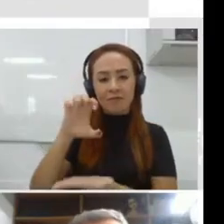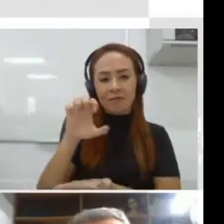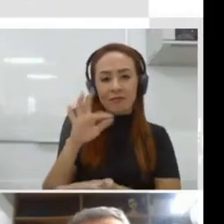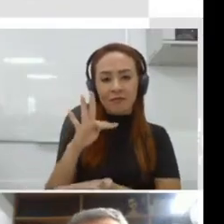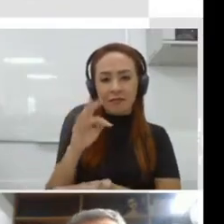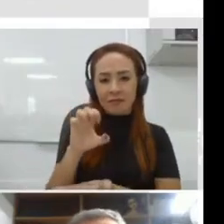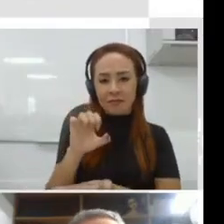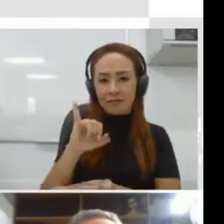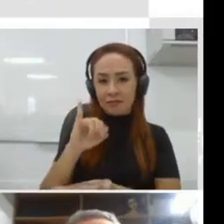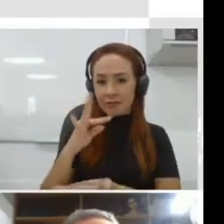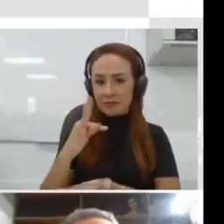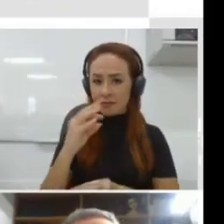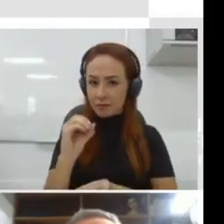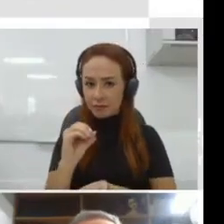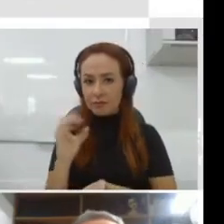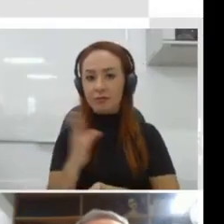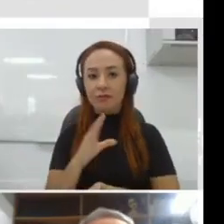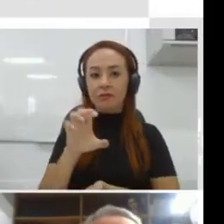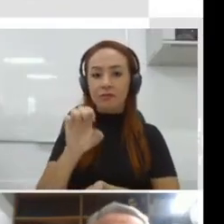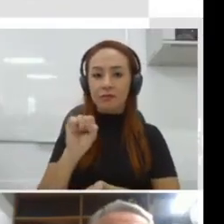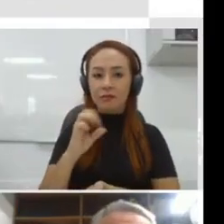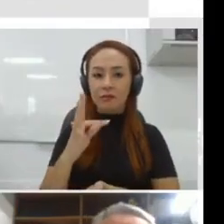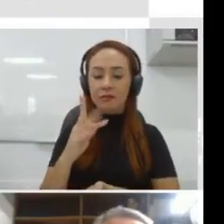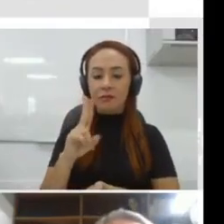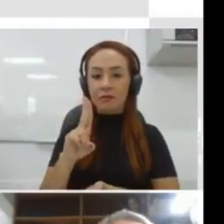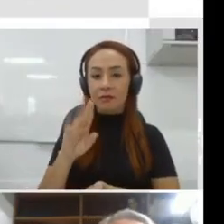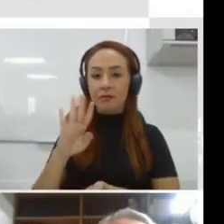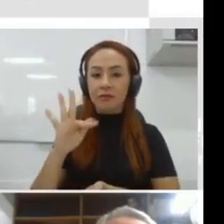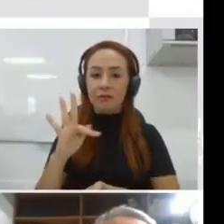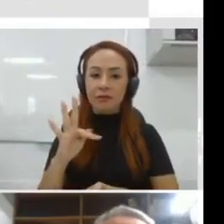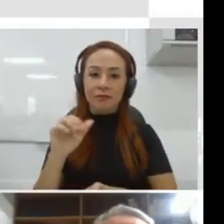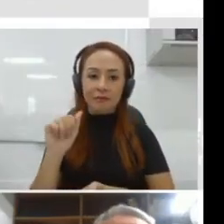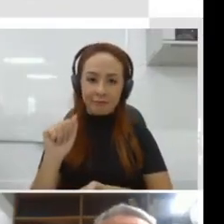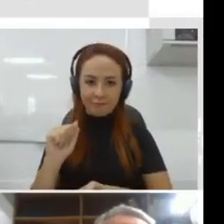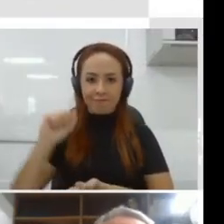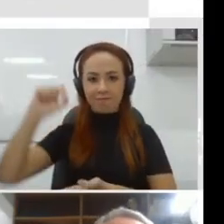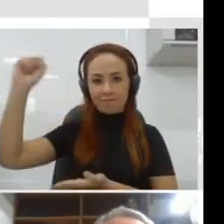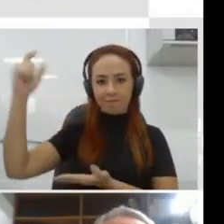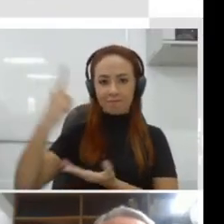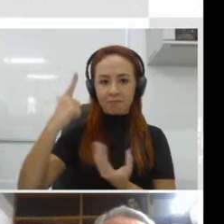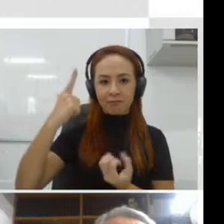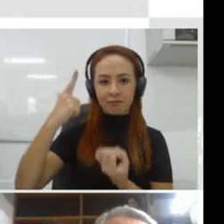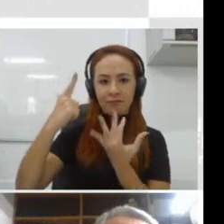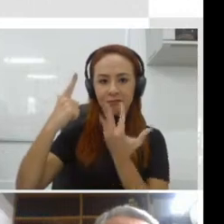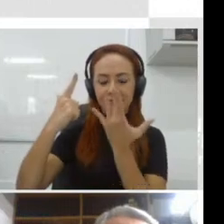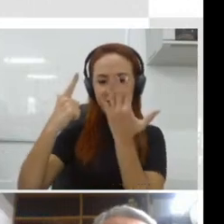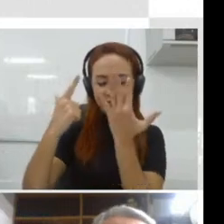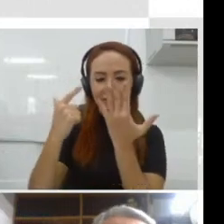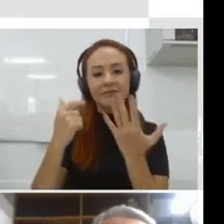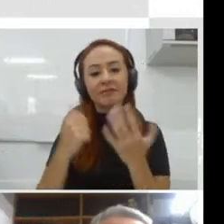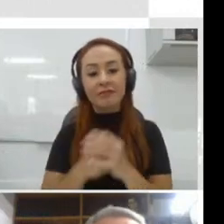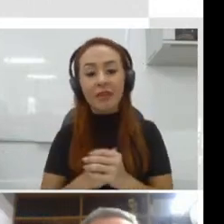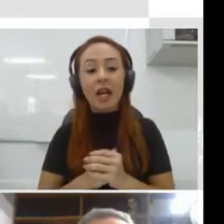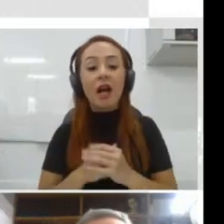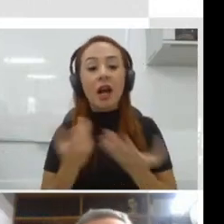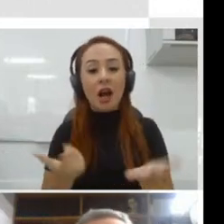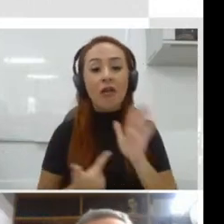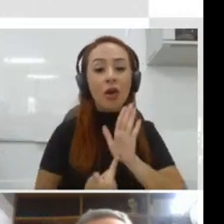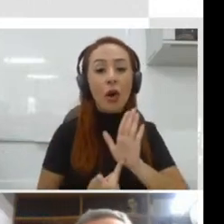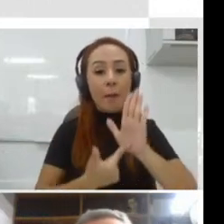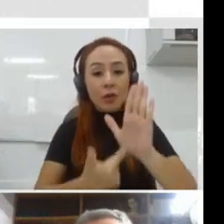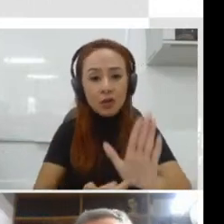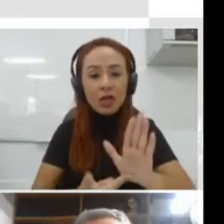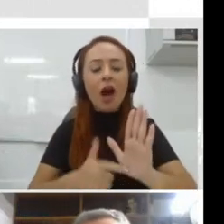CO2, o que nos leva, portanto, a esse quarto ponto, que é a aceleração do aquecimento, e eu quero mostrar para vocês, então, esse processo